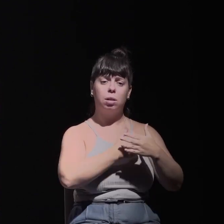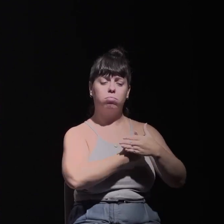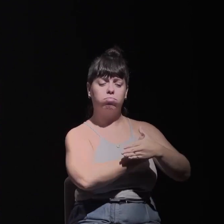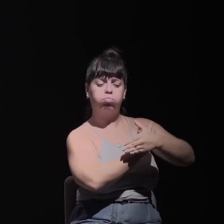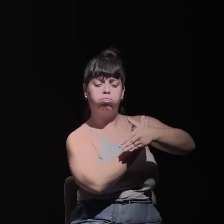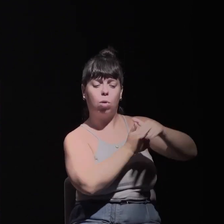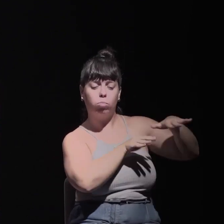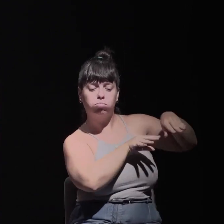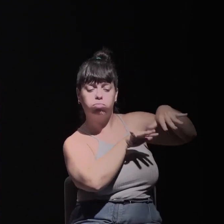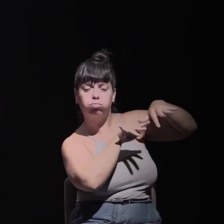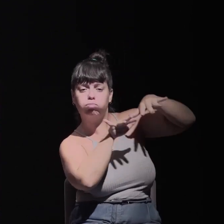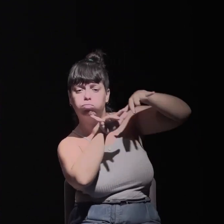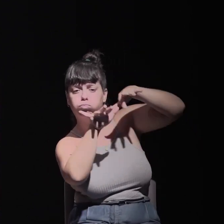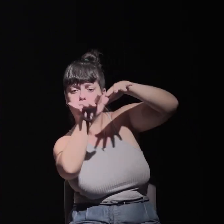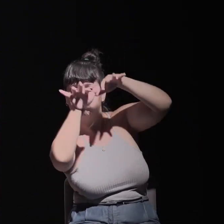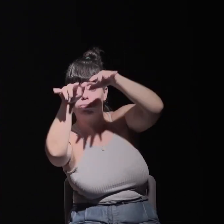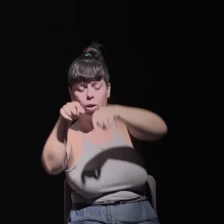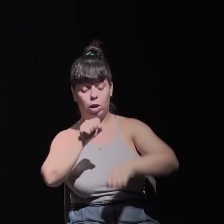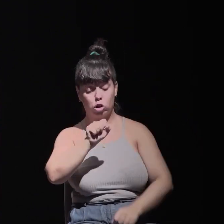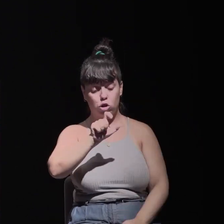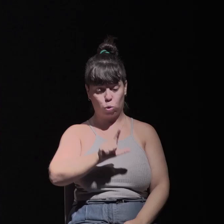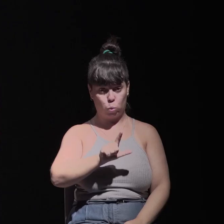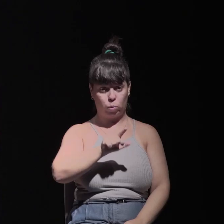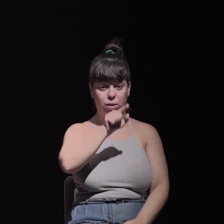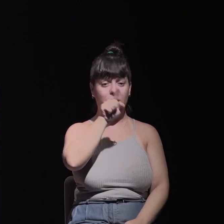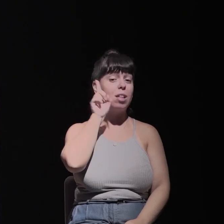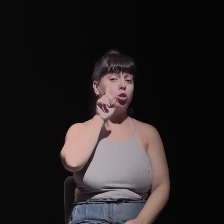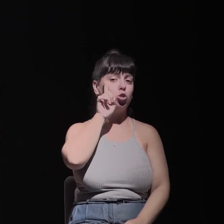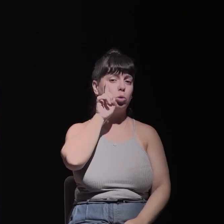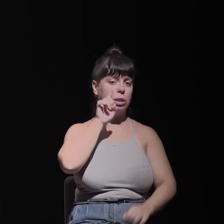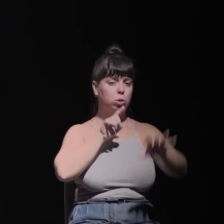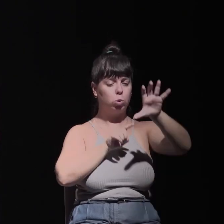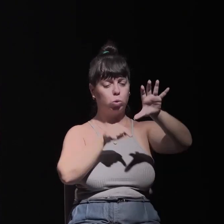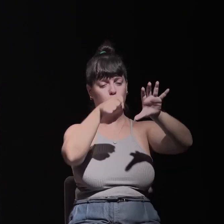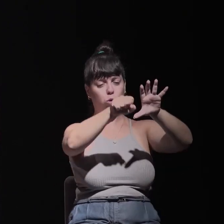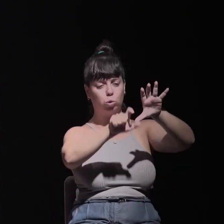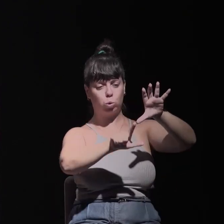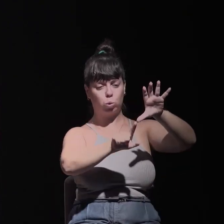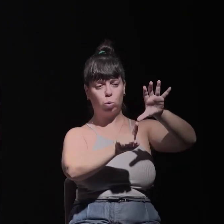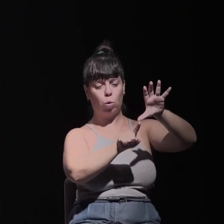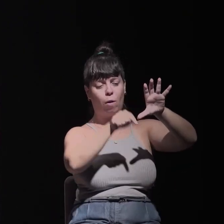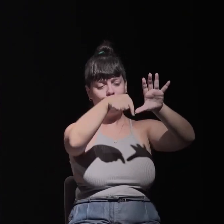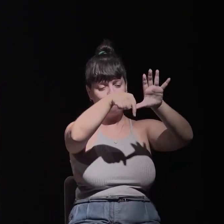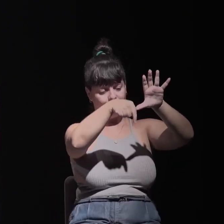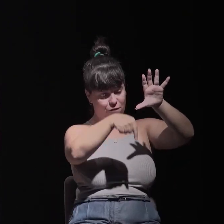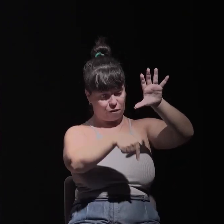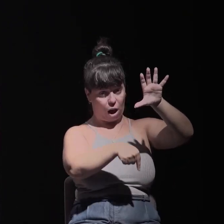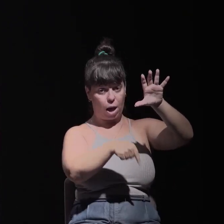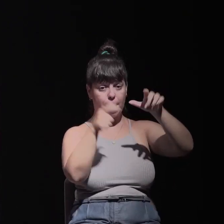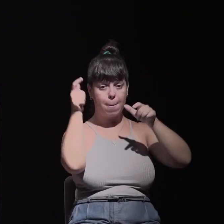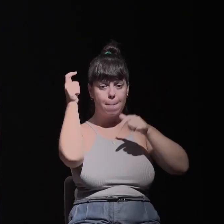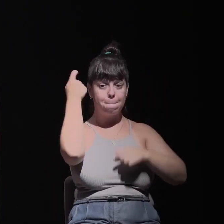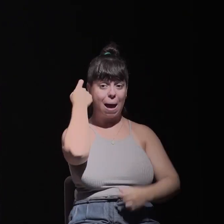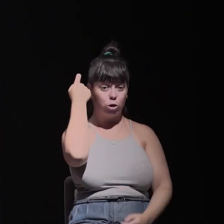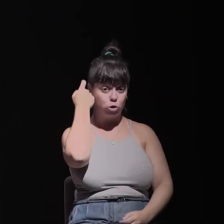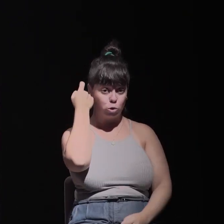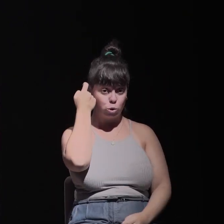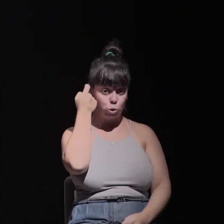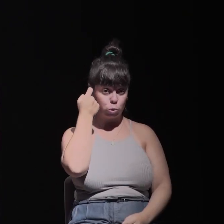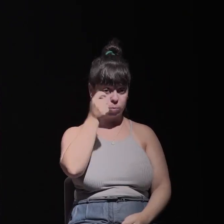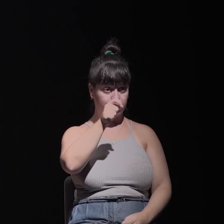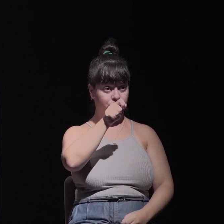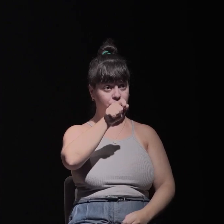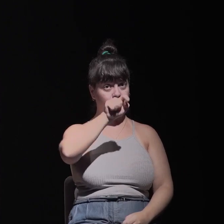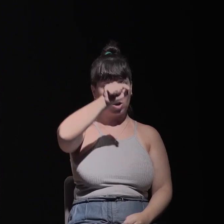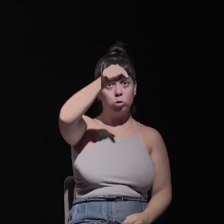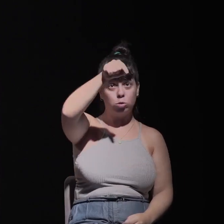migratório. Elas saem do sul dos Estados Unidos em direção ao México, e nesse movimento